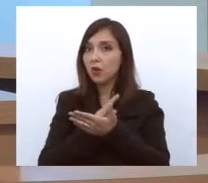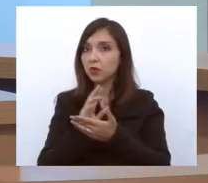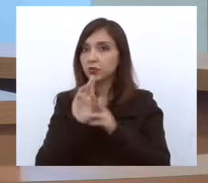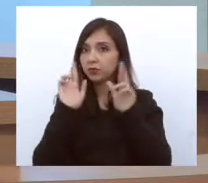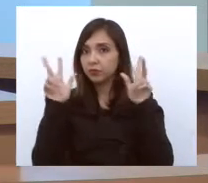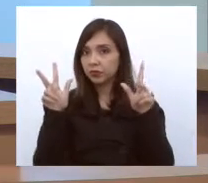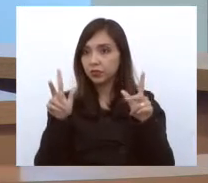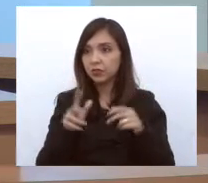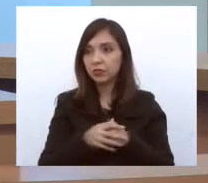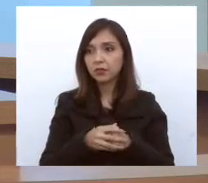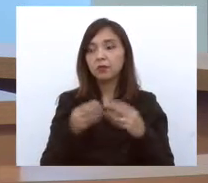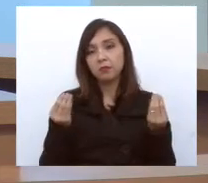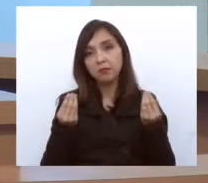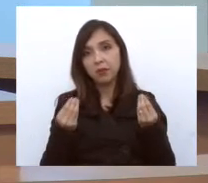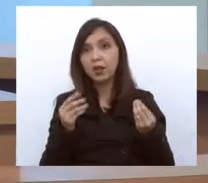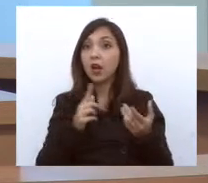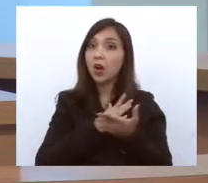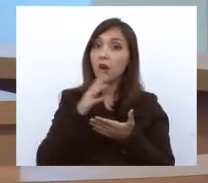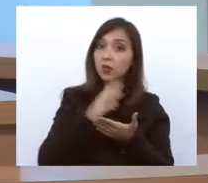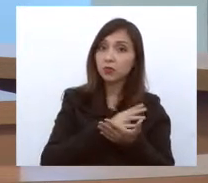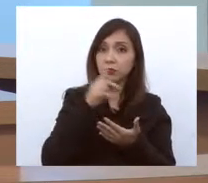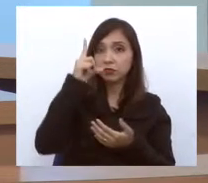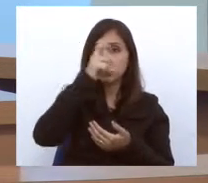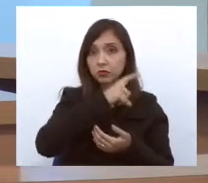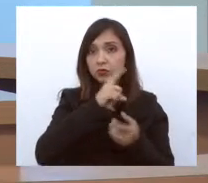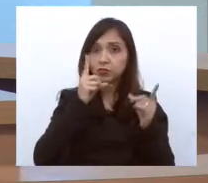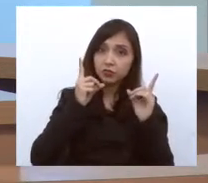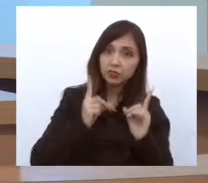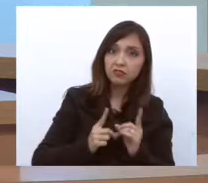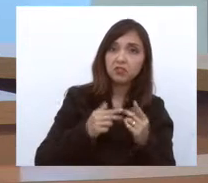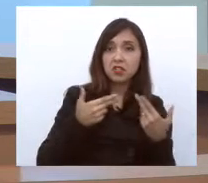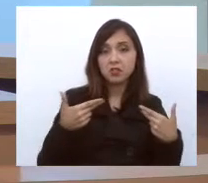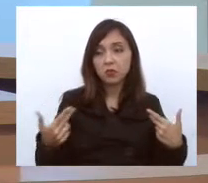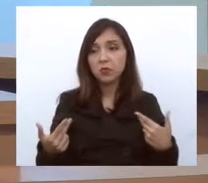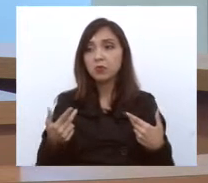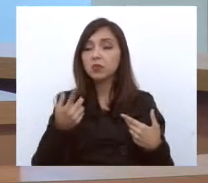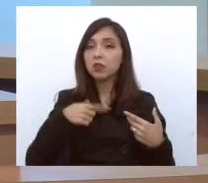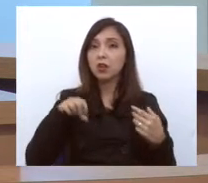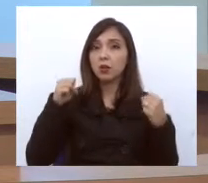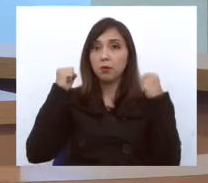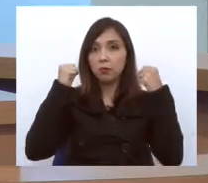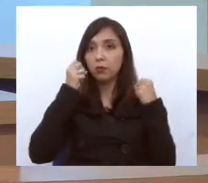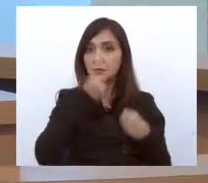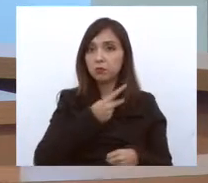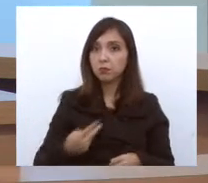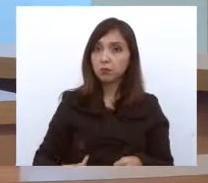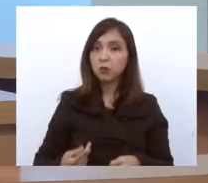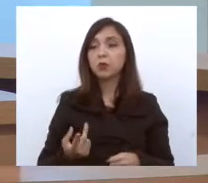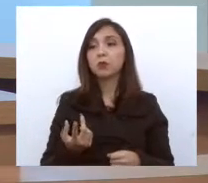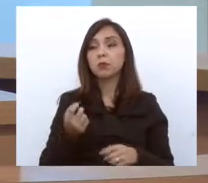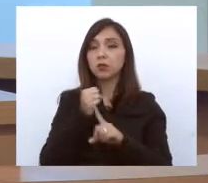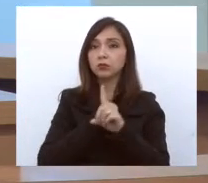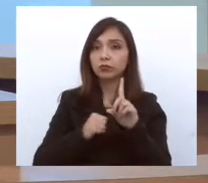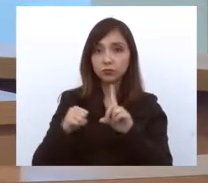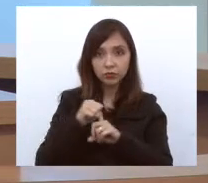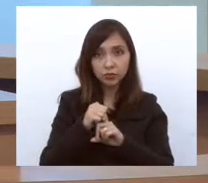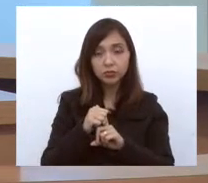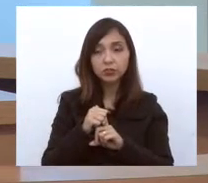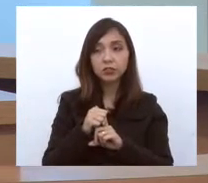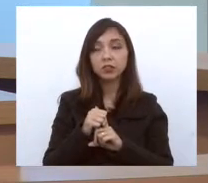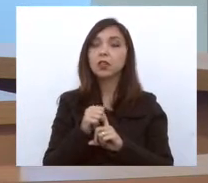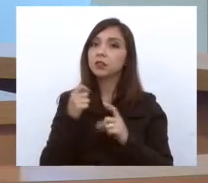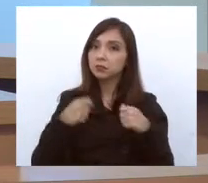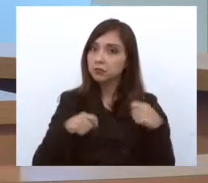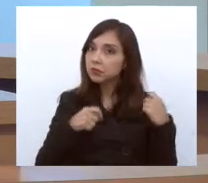diferentes. Para aqueles que têm mais dificuldades, cabe ao poder público, cabe à sociedade